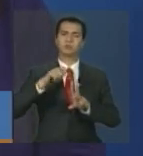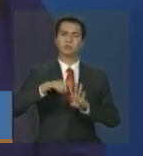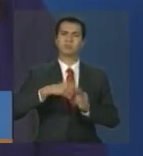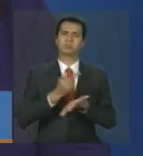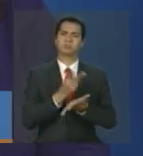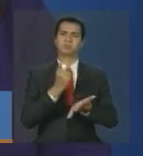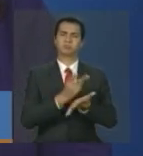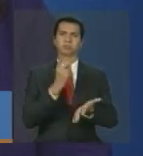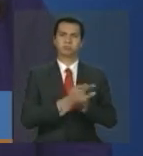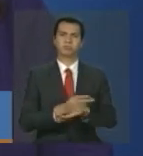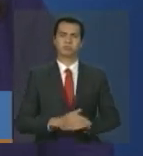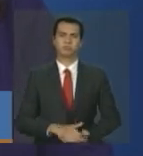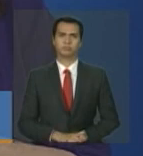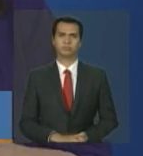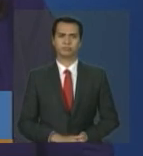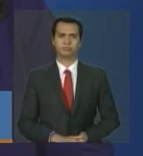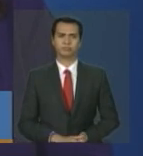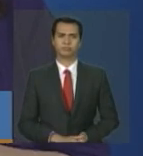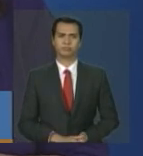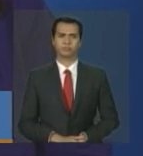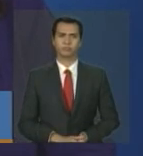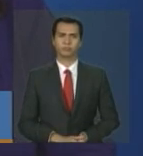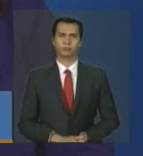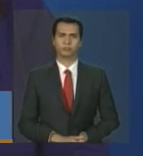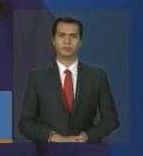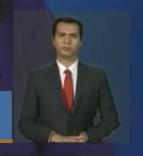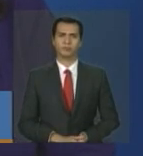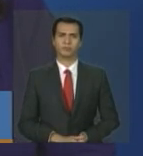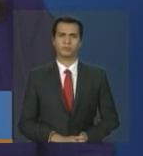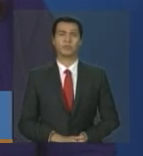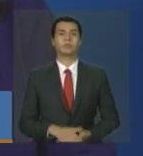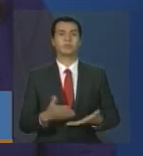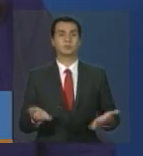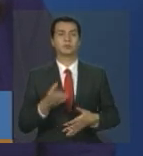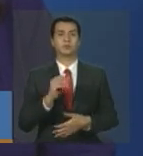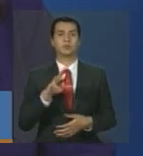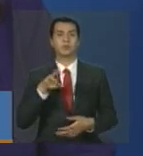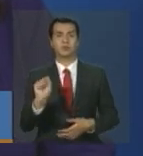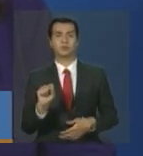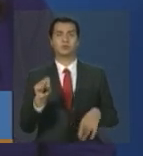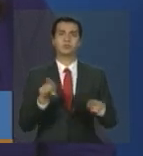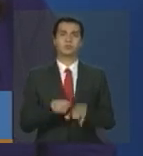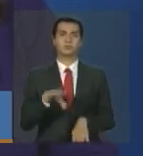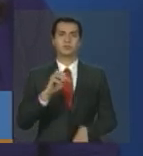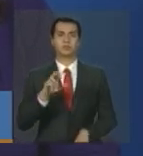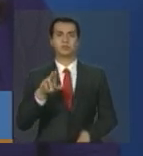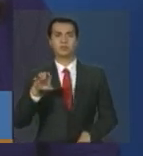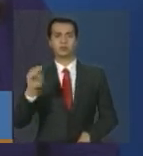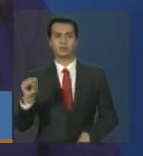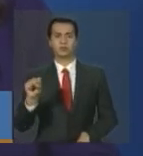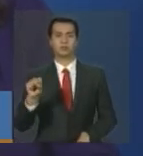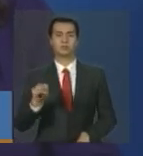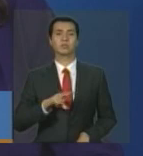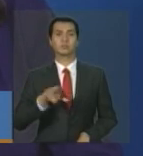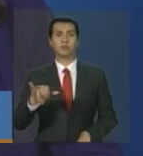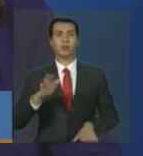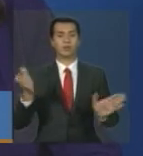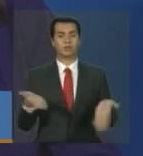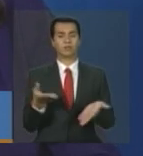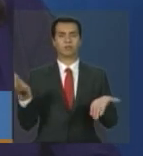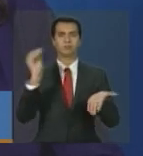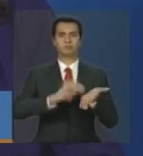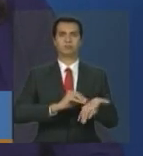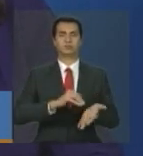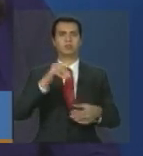este o volume de atendimento sobre os atendimentos realizados nos Cras e creas é agora no senso e é